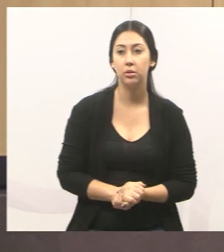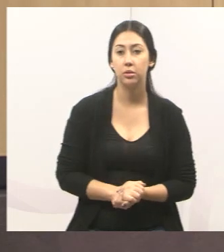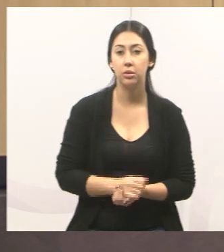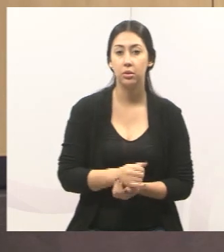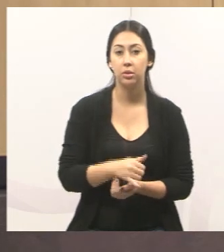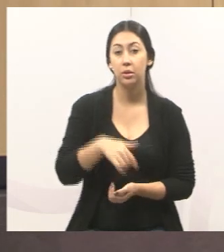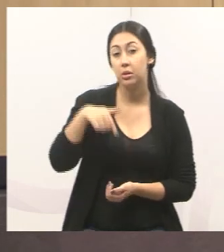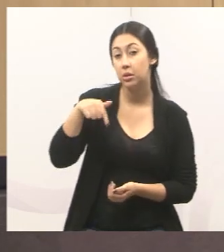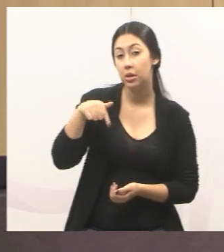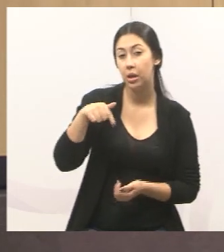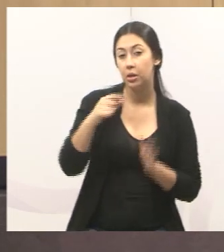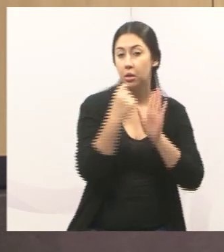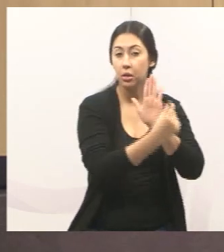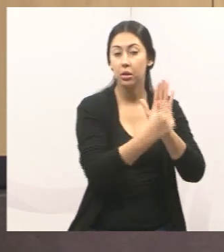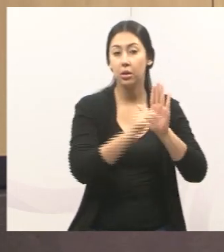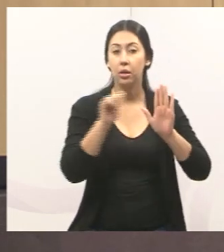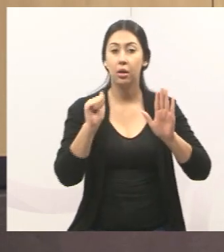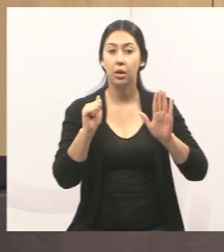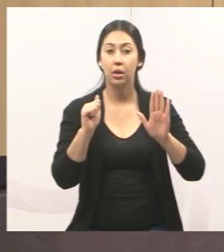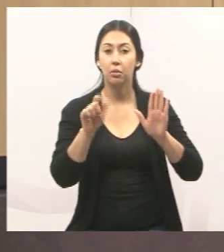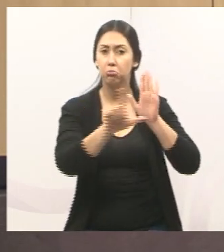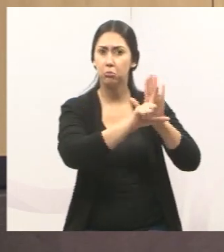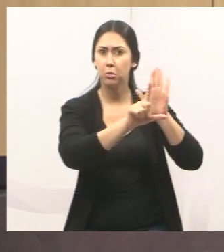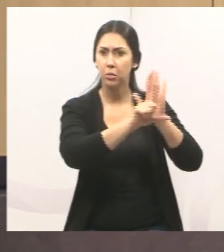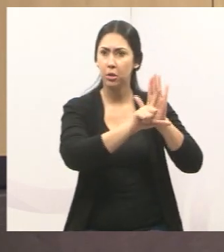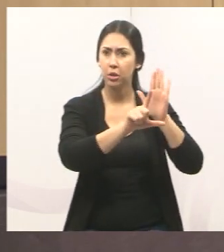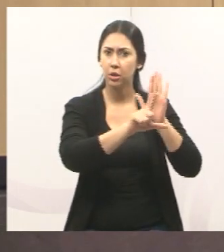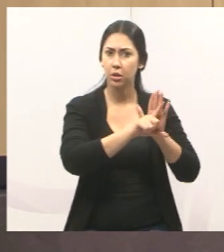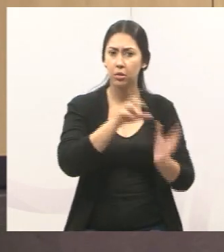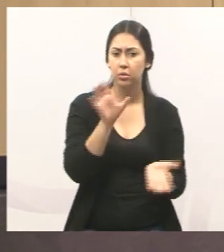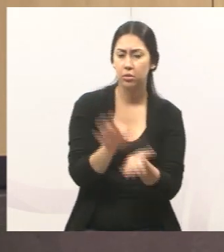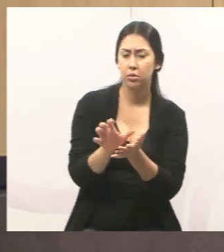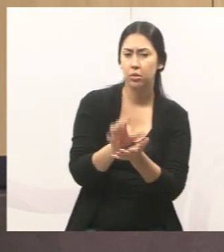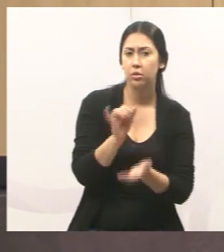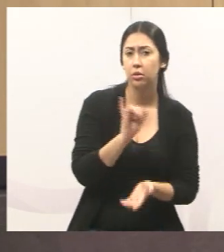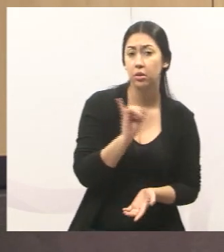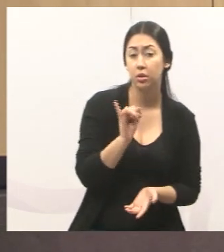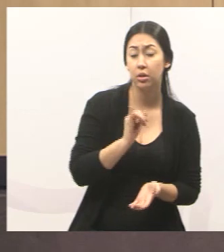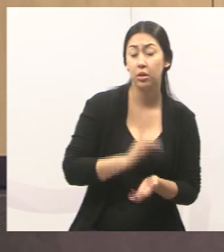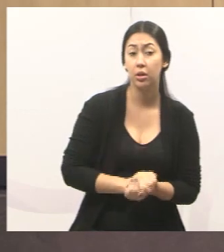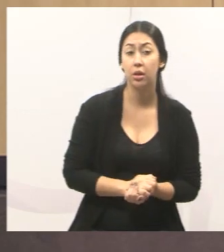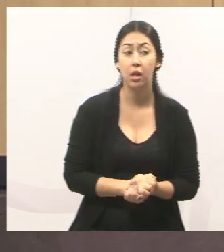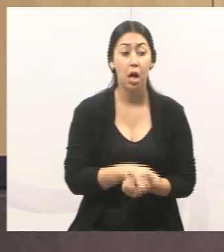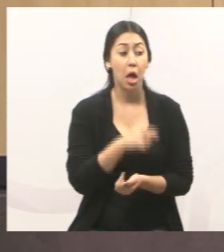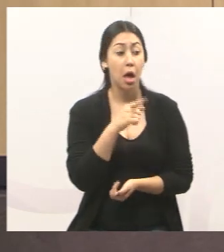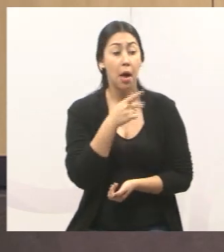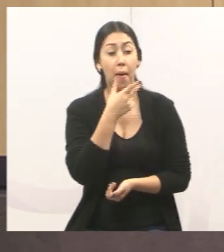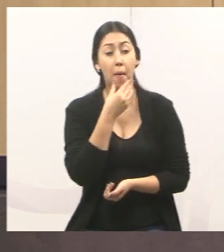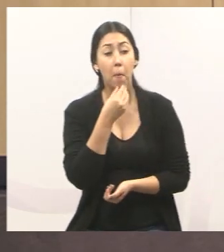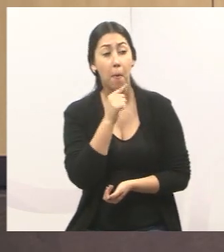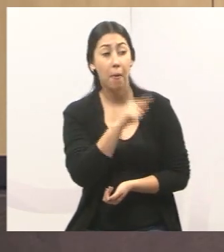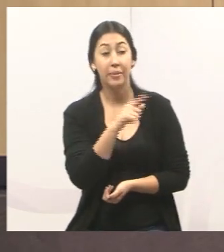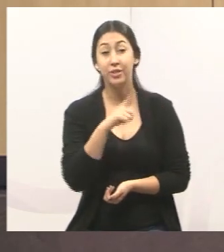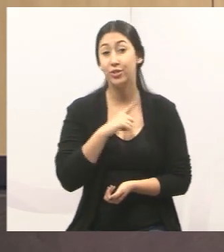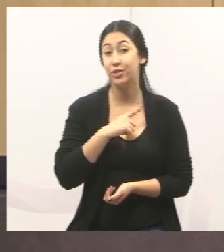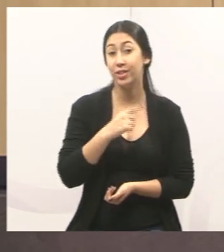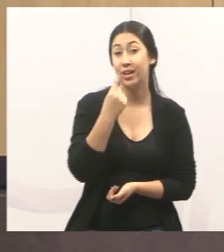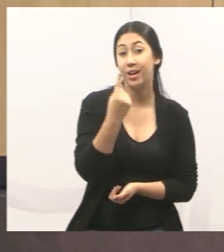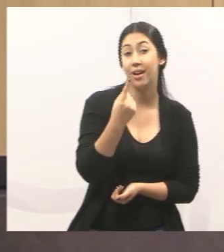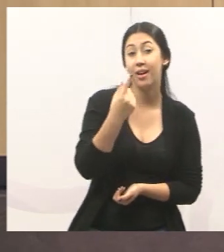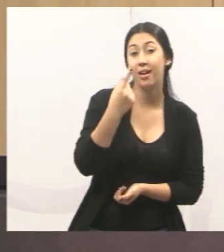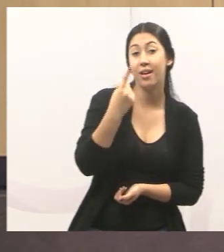7, a linha A da Lei Orgânica do Município, ao ser citado, o interessado teve um prazo de 15 dias